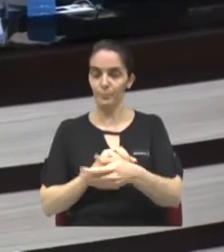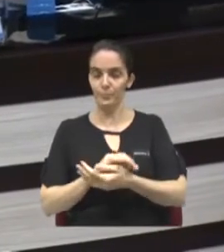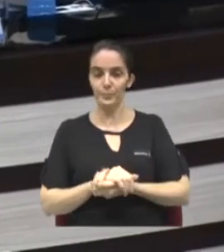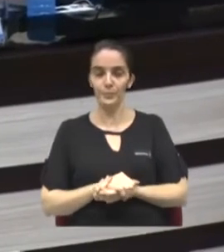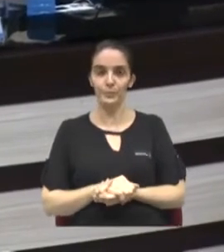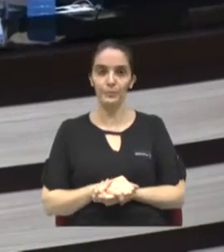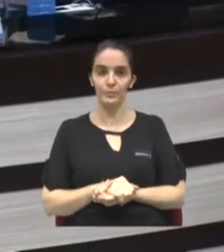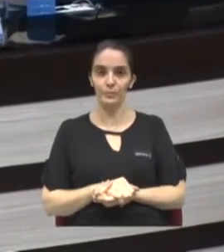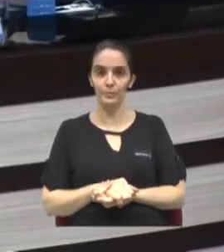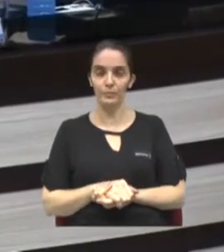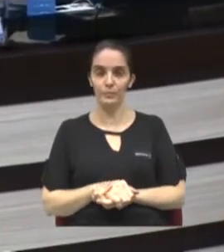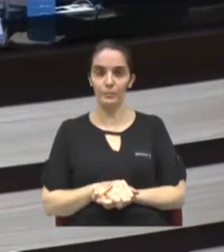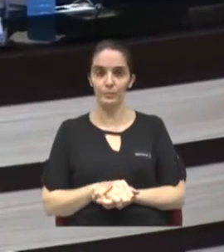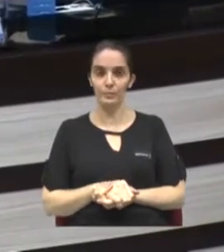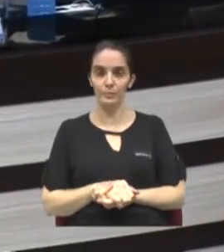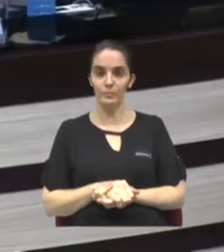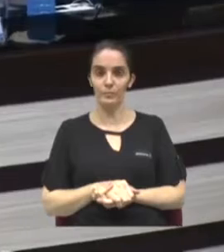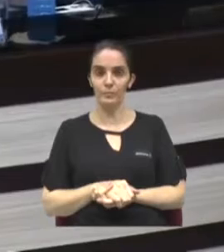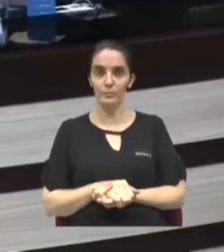vereador.